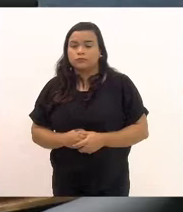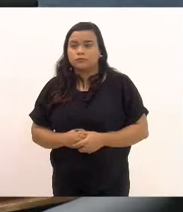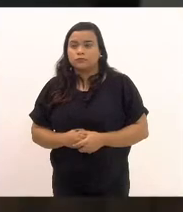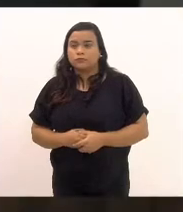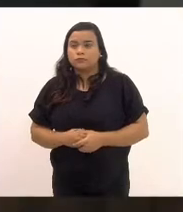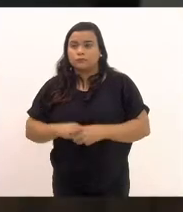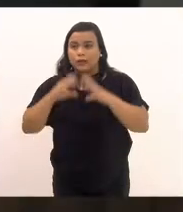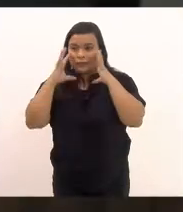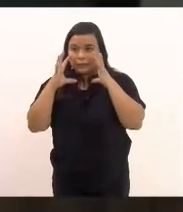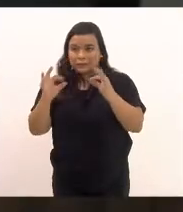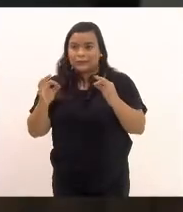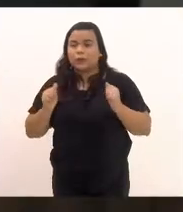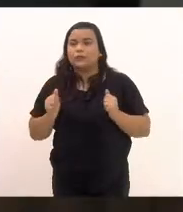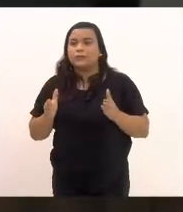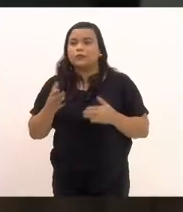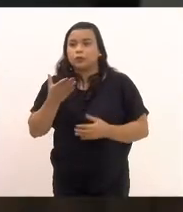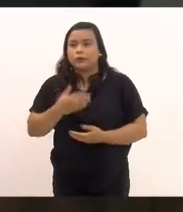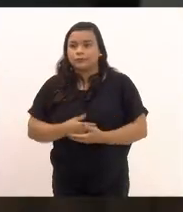Atenção, assessoria.